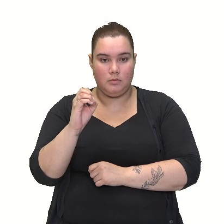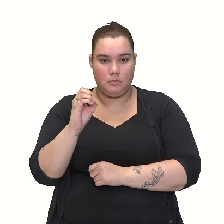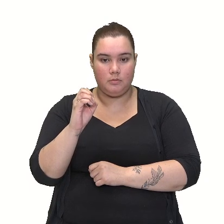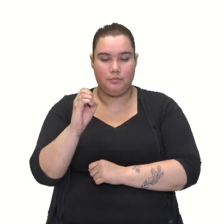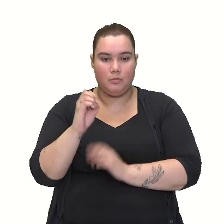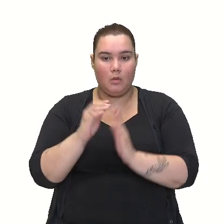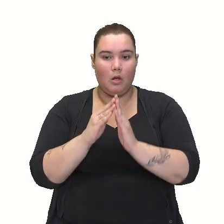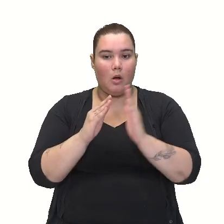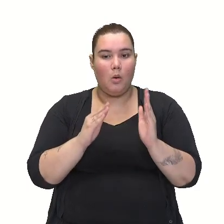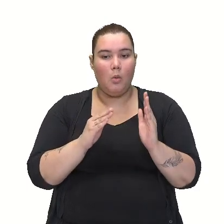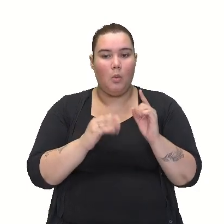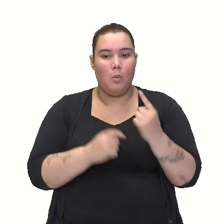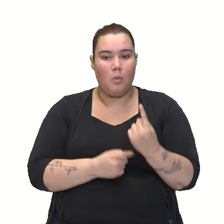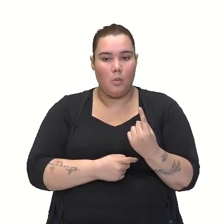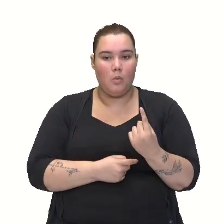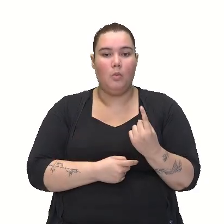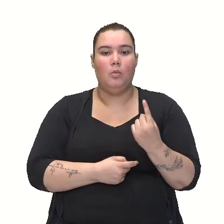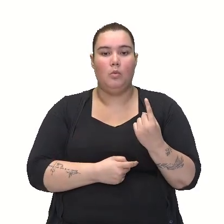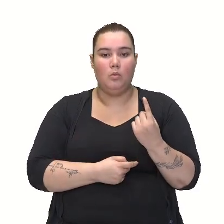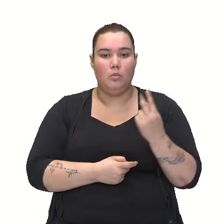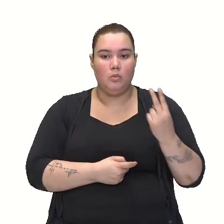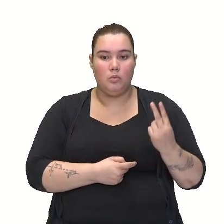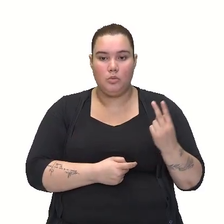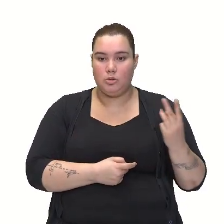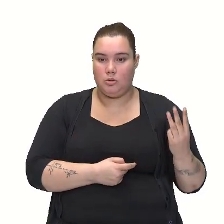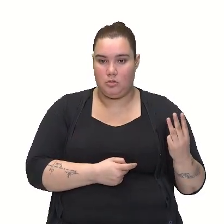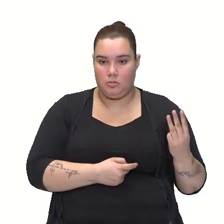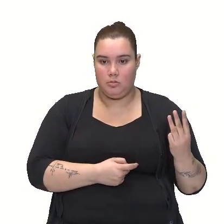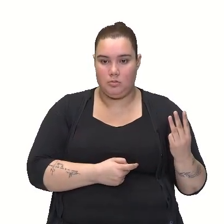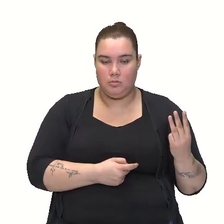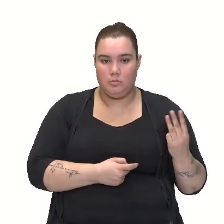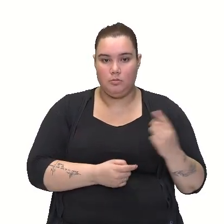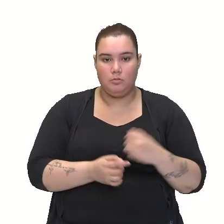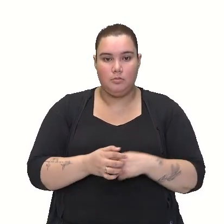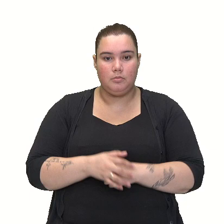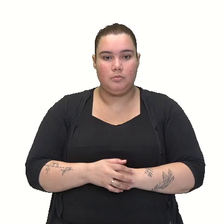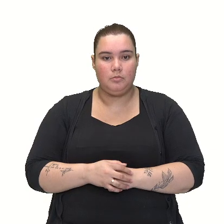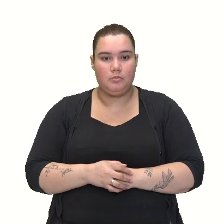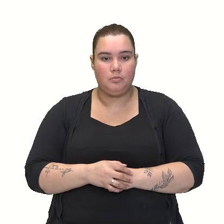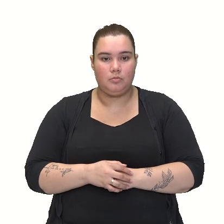olha, 1, 2, 3. Eu vou até 3.